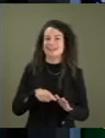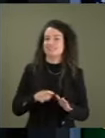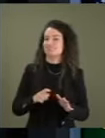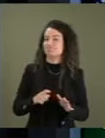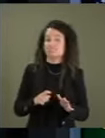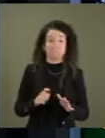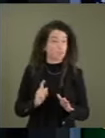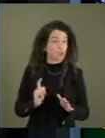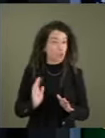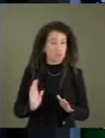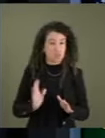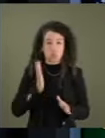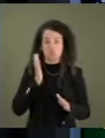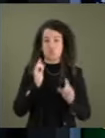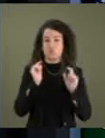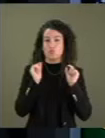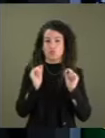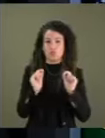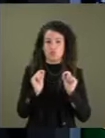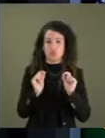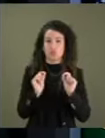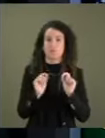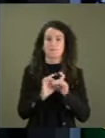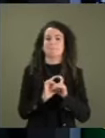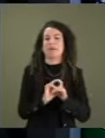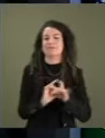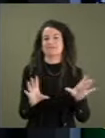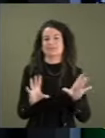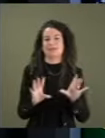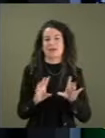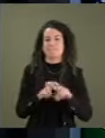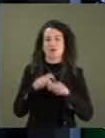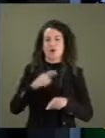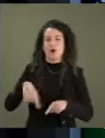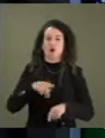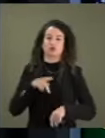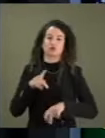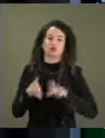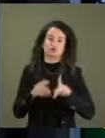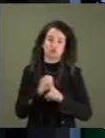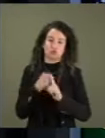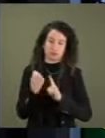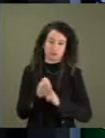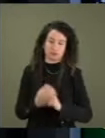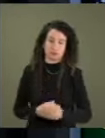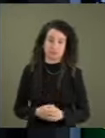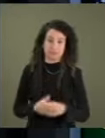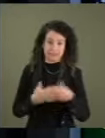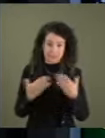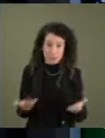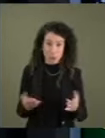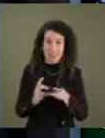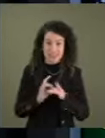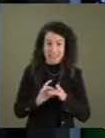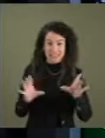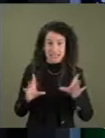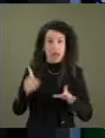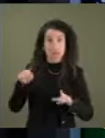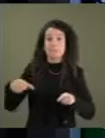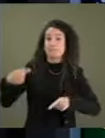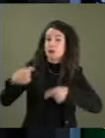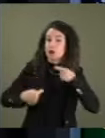terrivelmente perniciosa para a nossa sociedade. Portanto, a decisão é